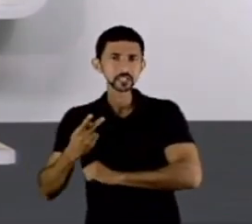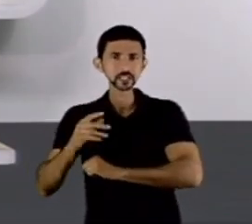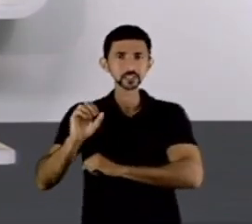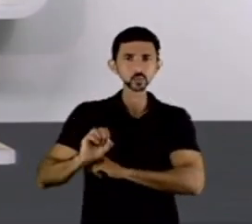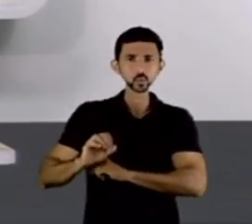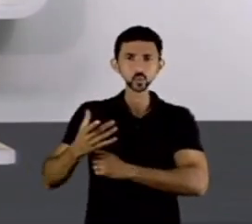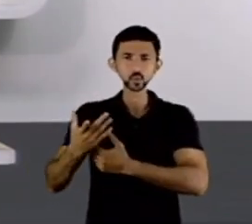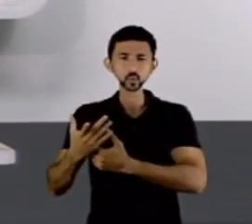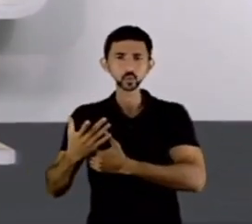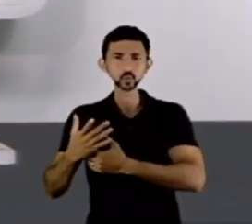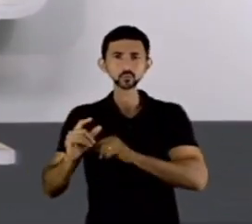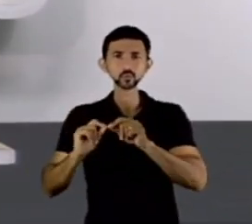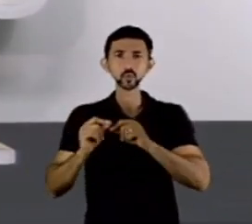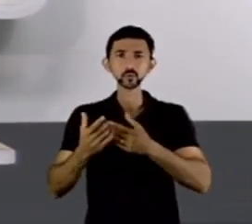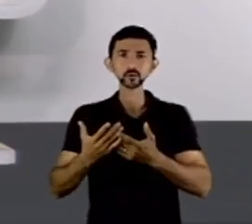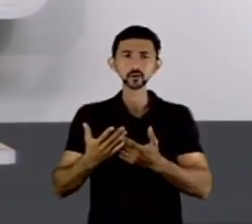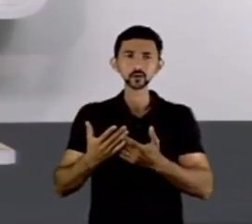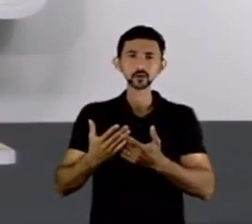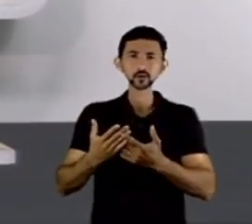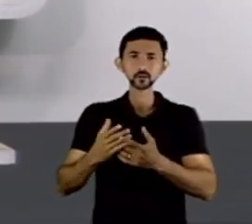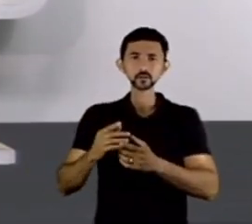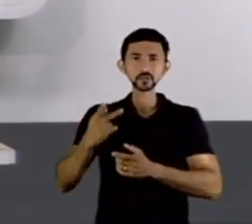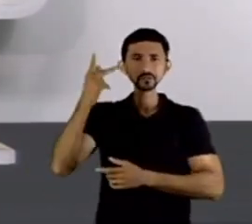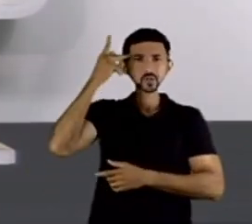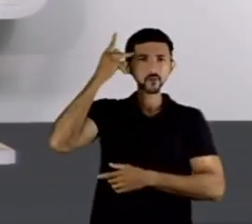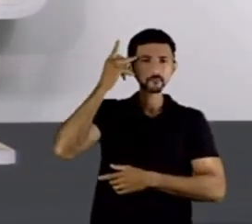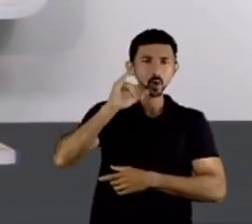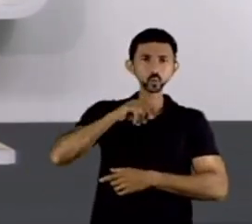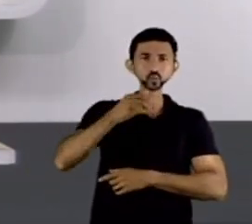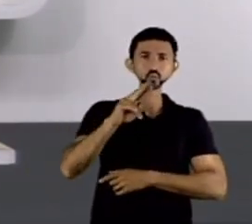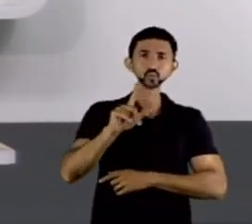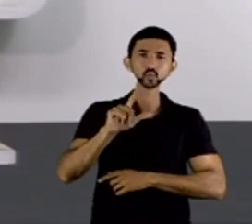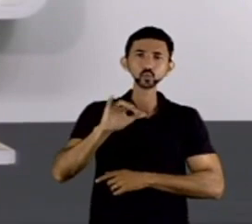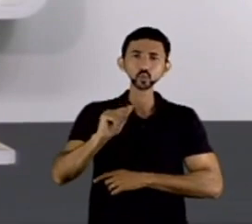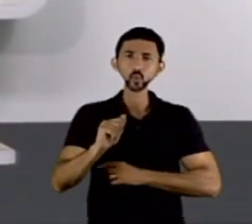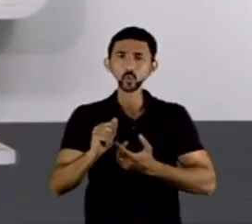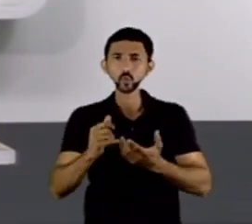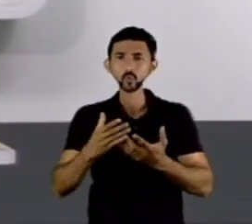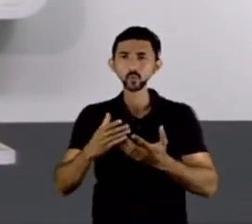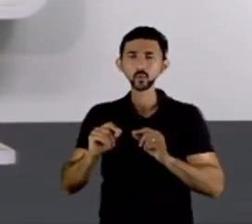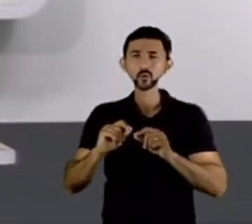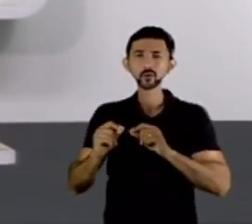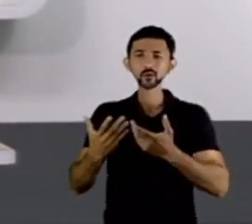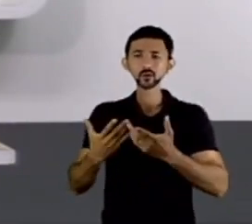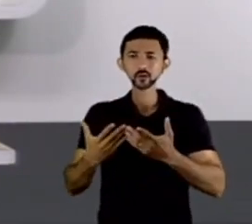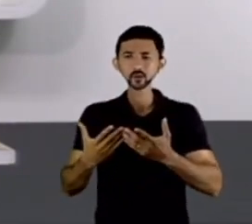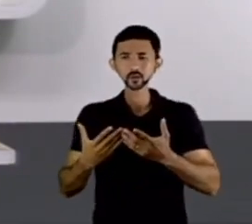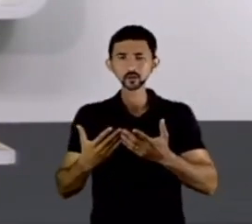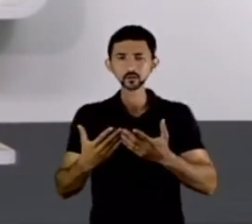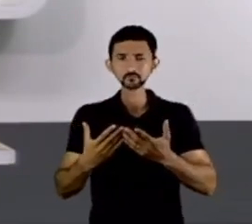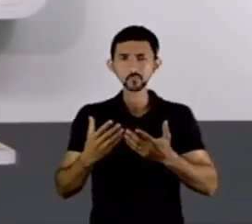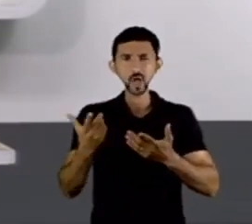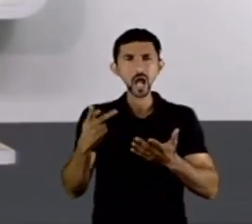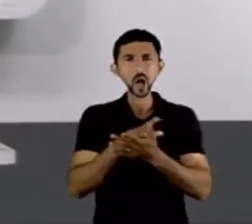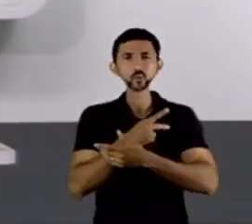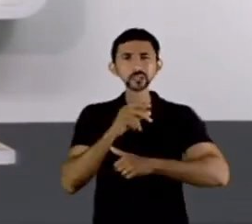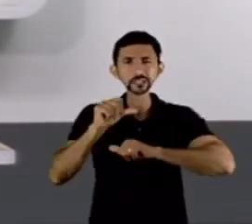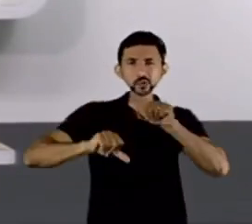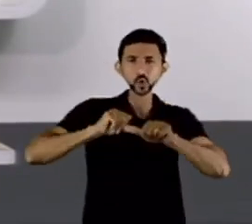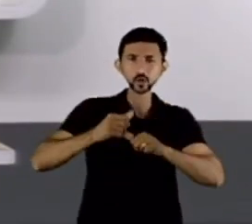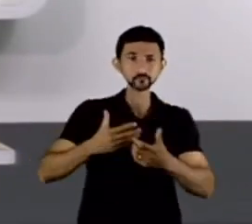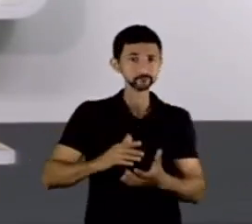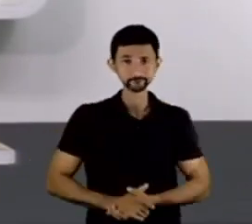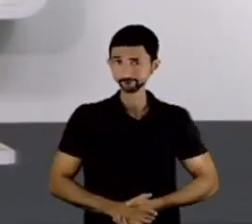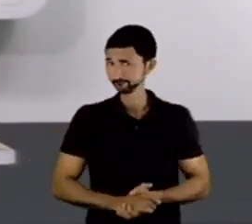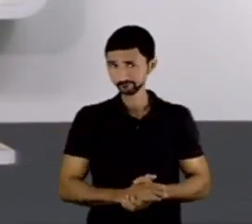o Júlio representa as oligarquias de São Paulo. Né? Houve? Não. Para mim não